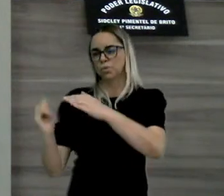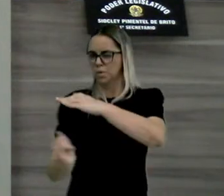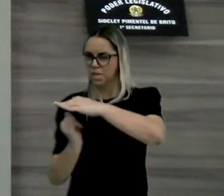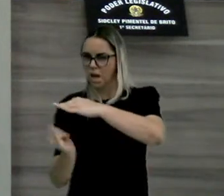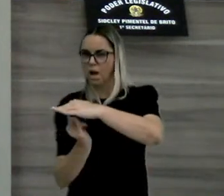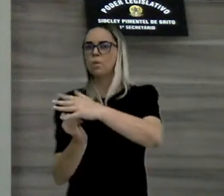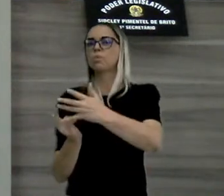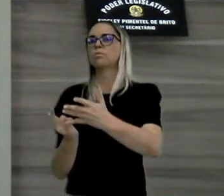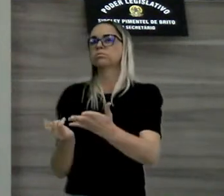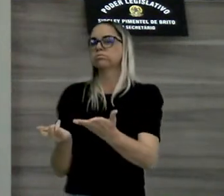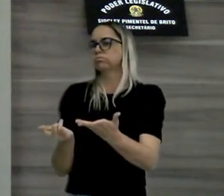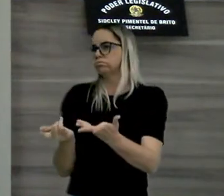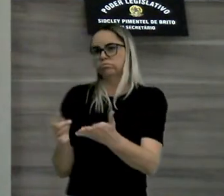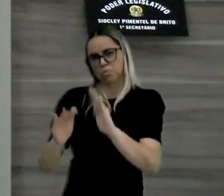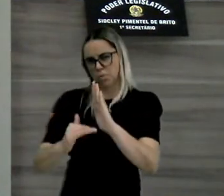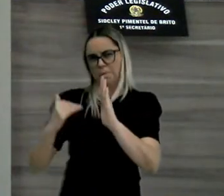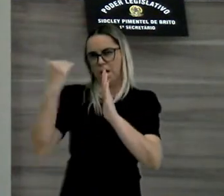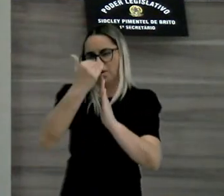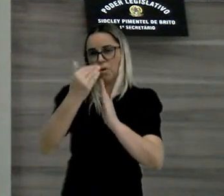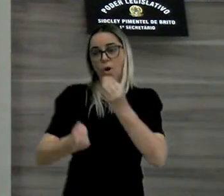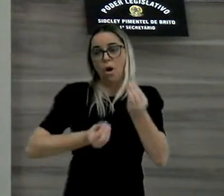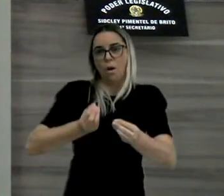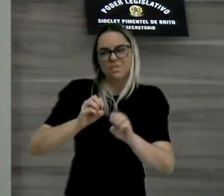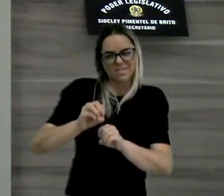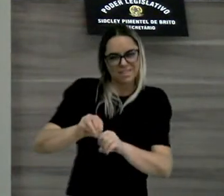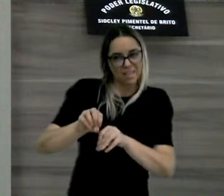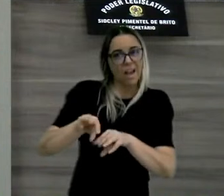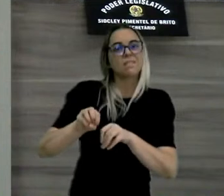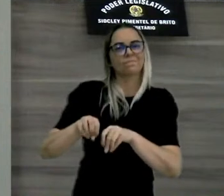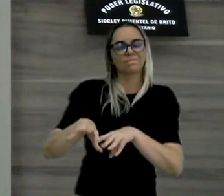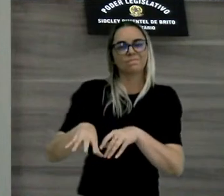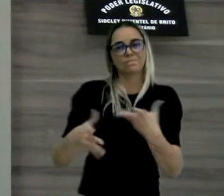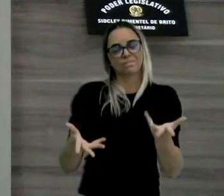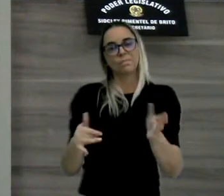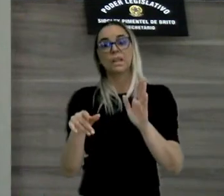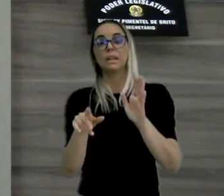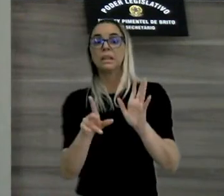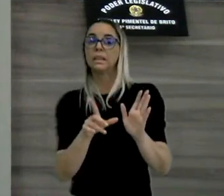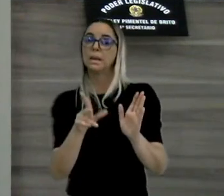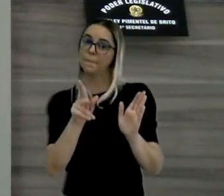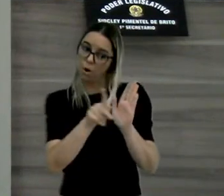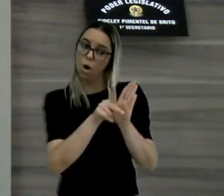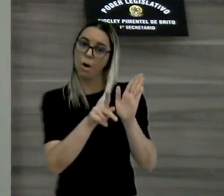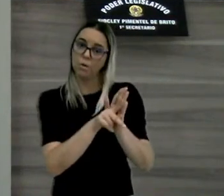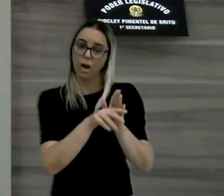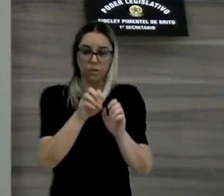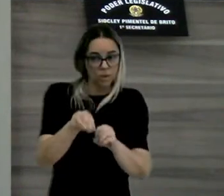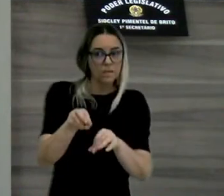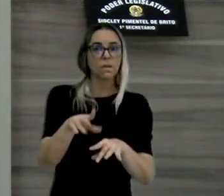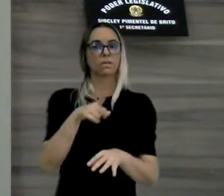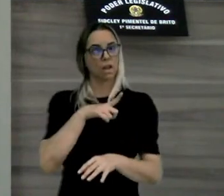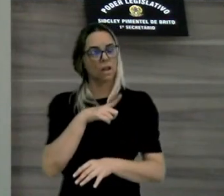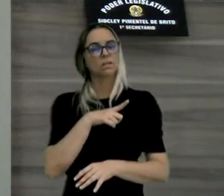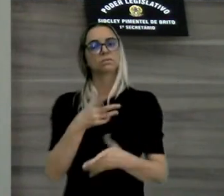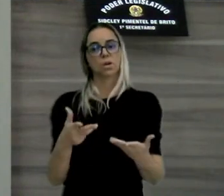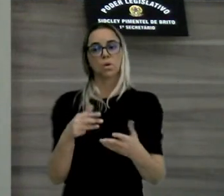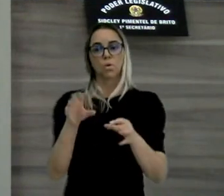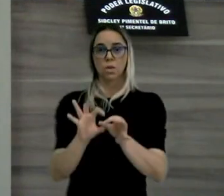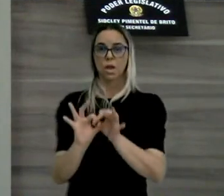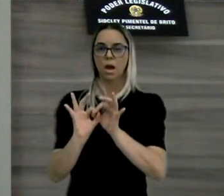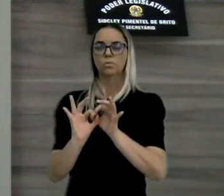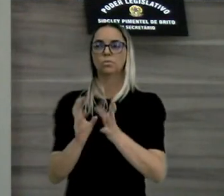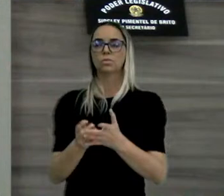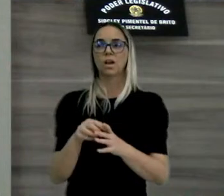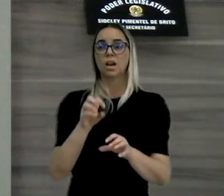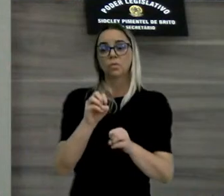e estabelecimento do seu sistema de ensino assim conforme é estabelecido na legislação cabe a união a Coordenação Geral da política nacional de